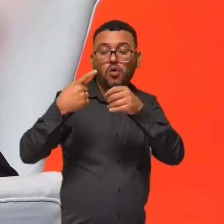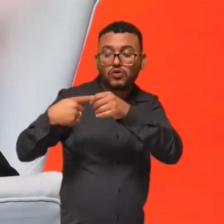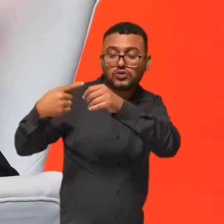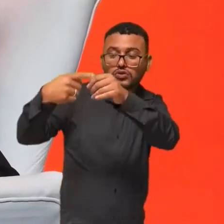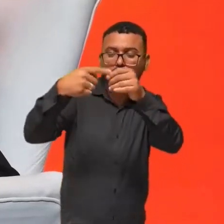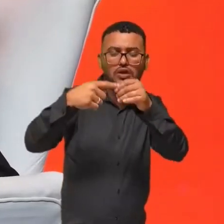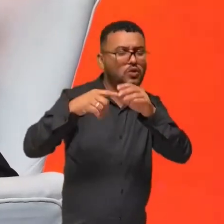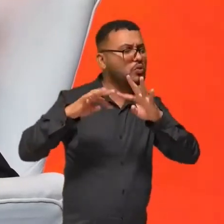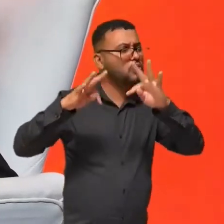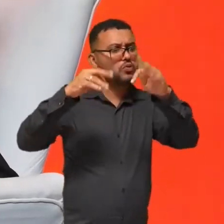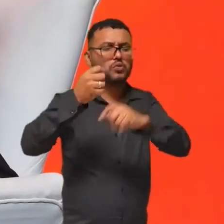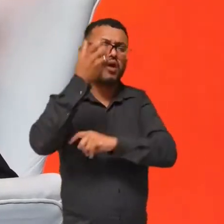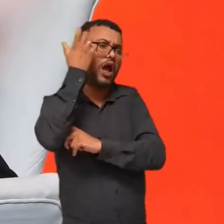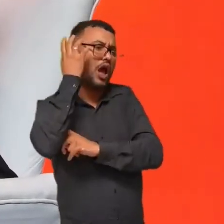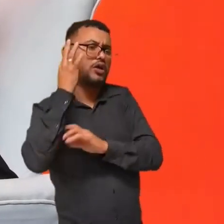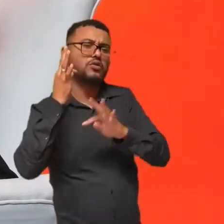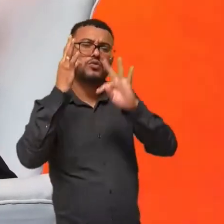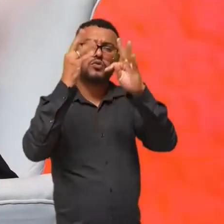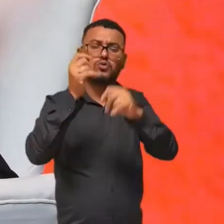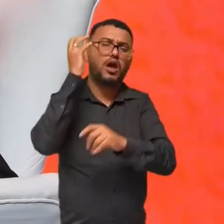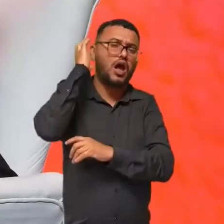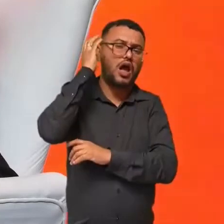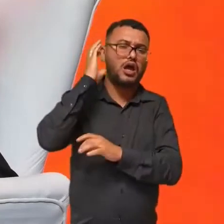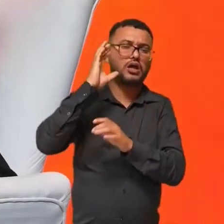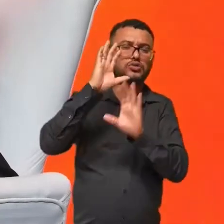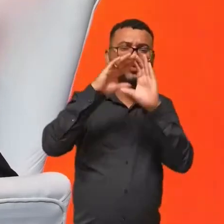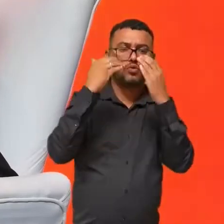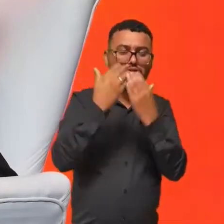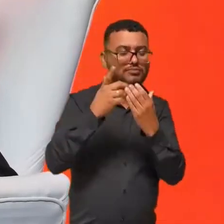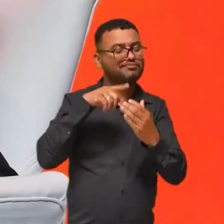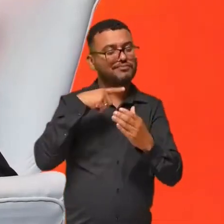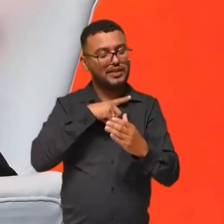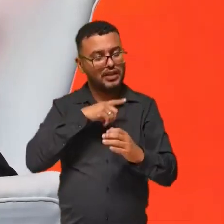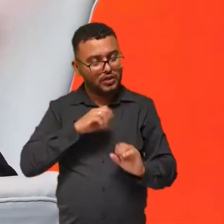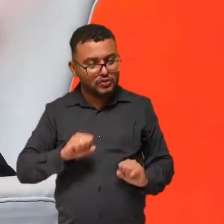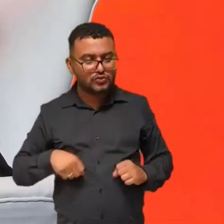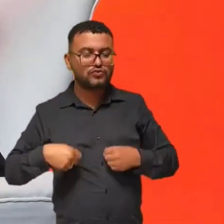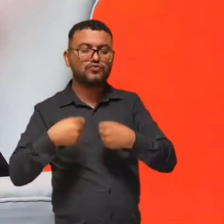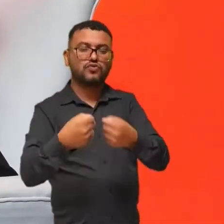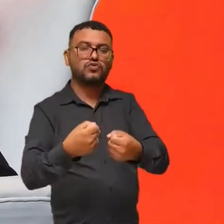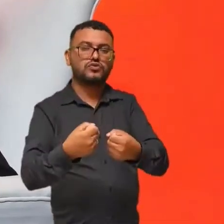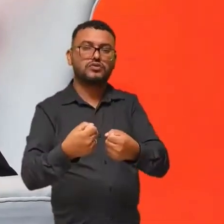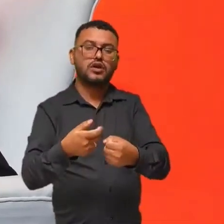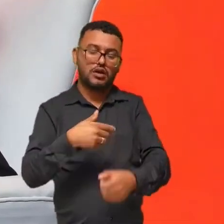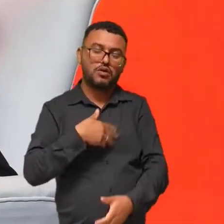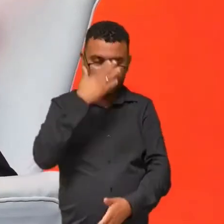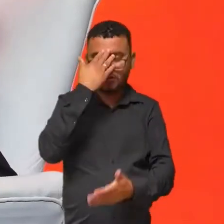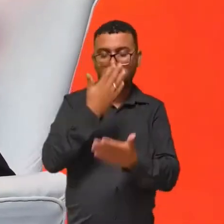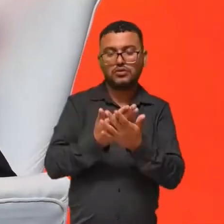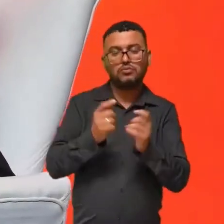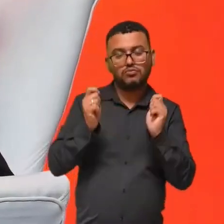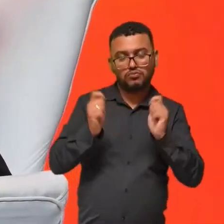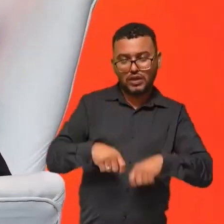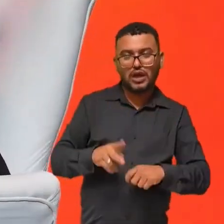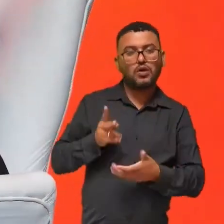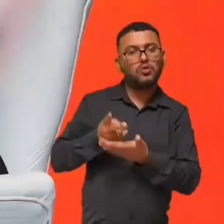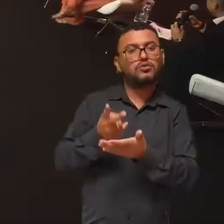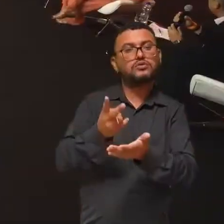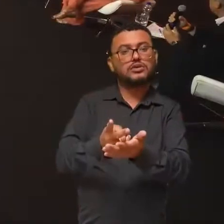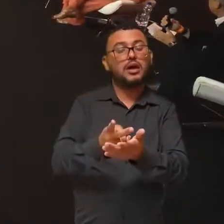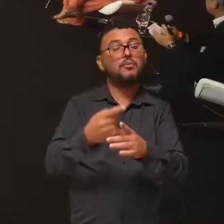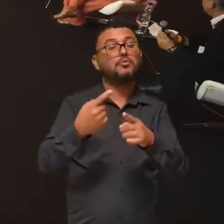rádios comunitárias. Havia um esforço muito grande de aproximação. Eu imagino que isso continue até hoje, porque é uma coisa muito bonita e necessária